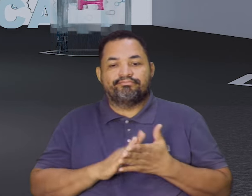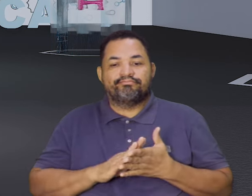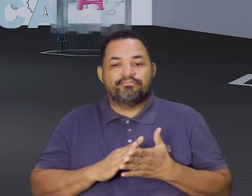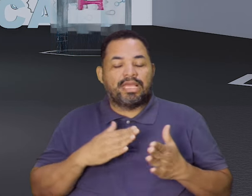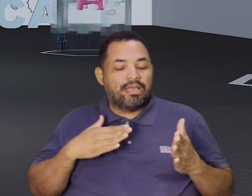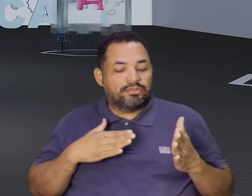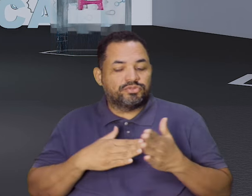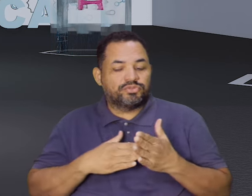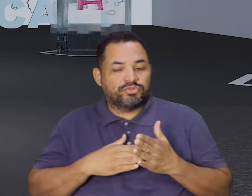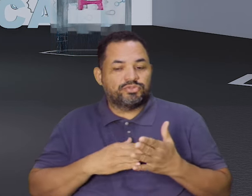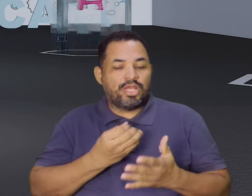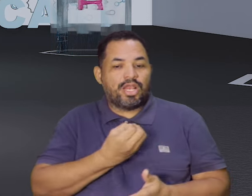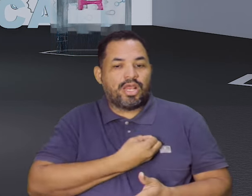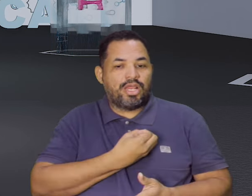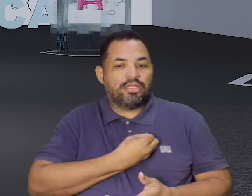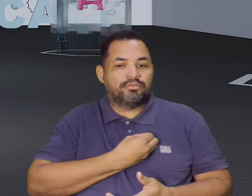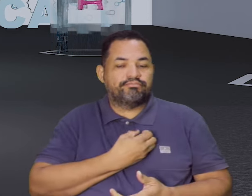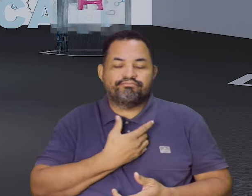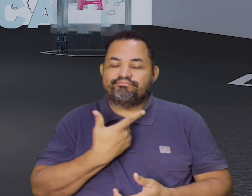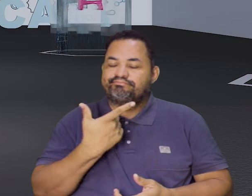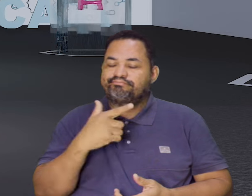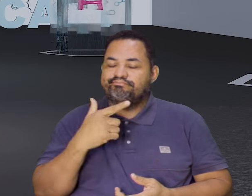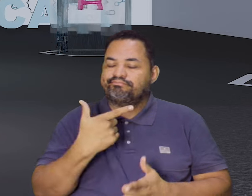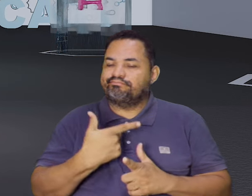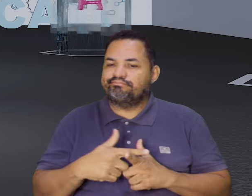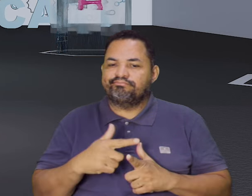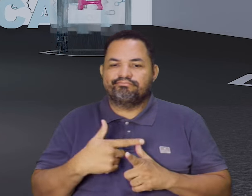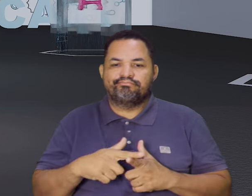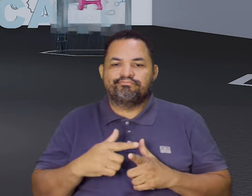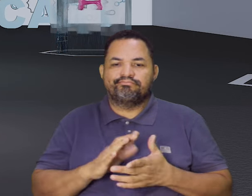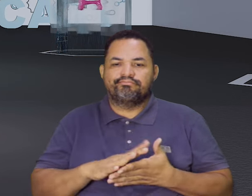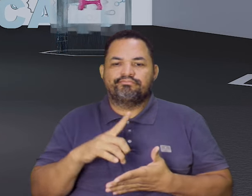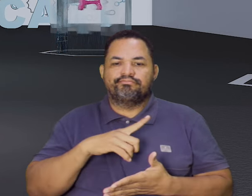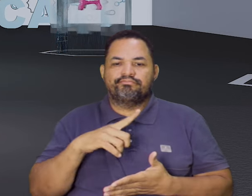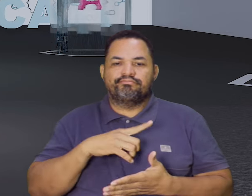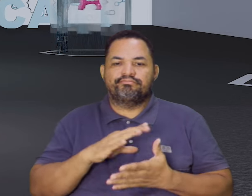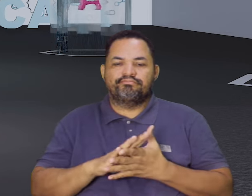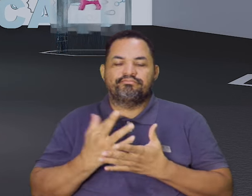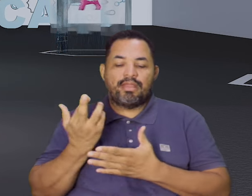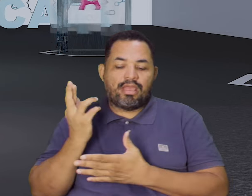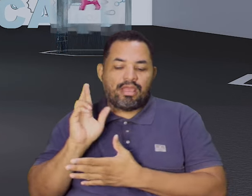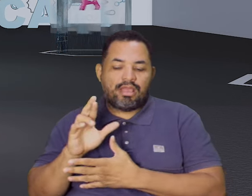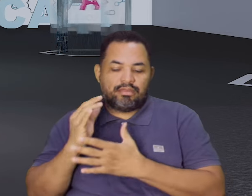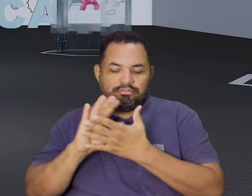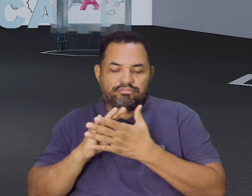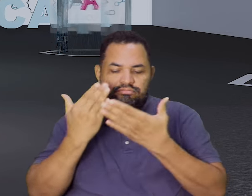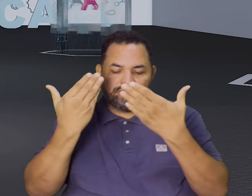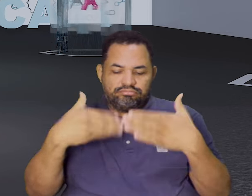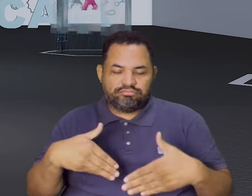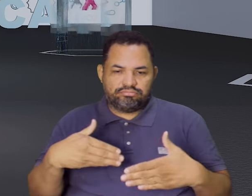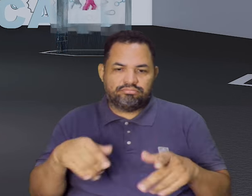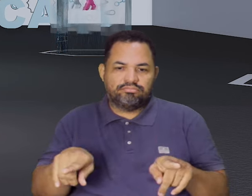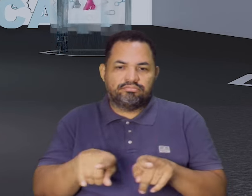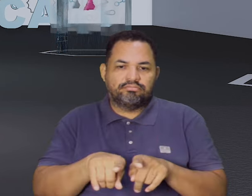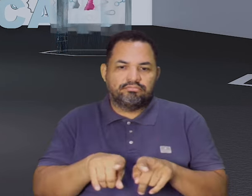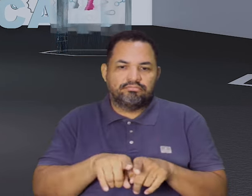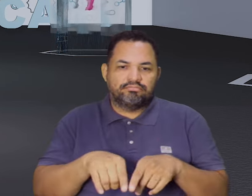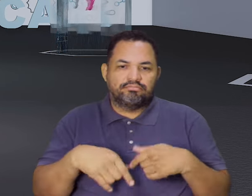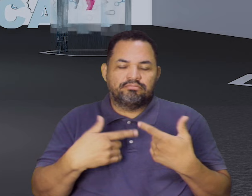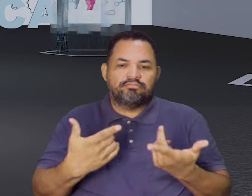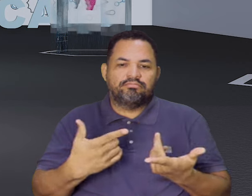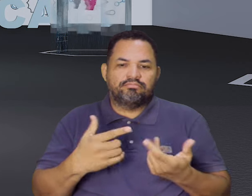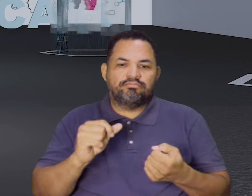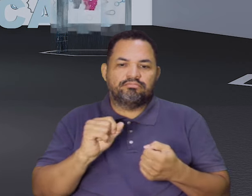atingi a média não tem problema temos a recuperação ou ainda se você não